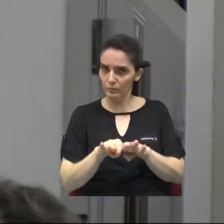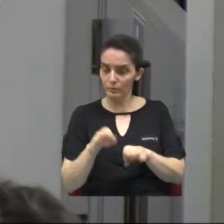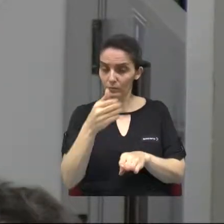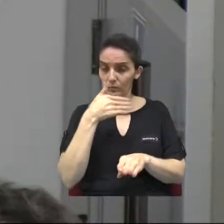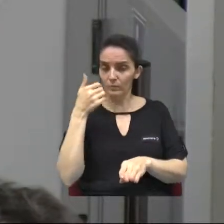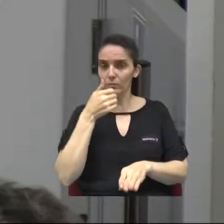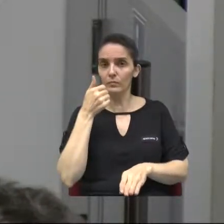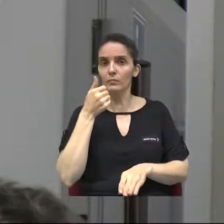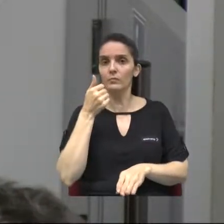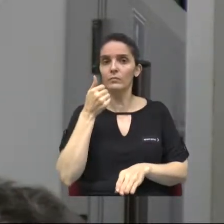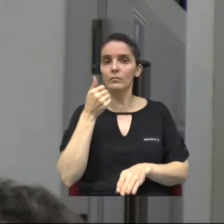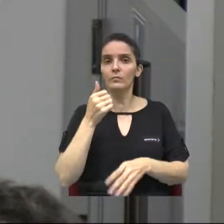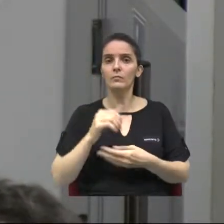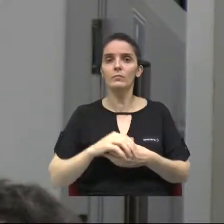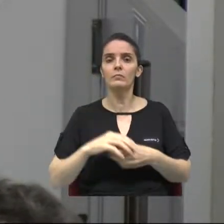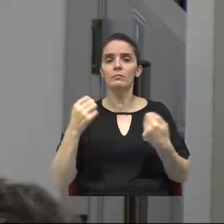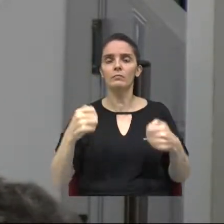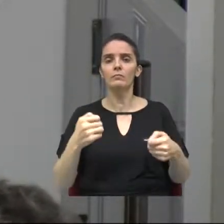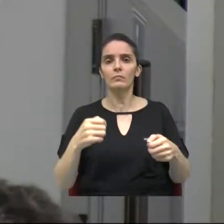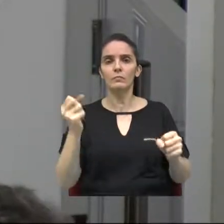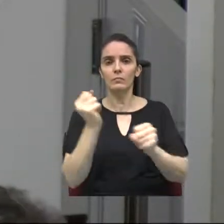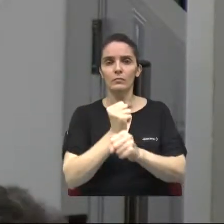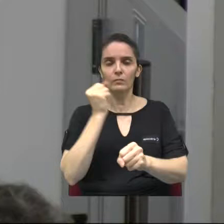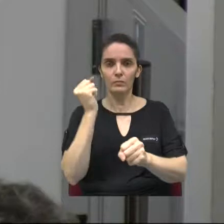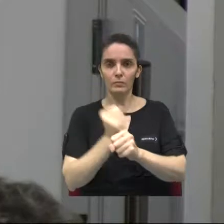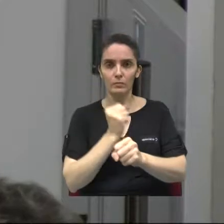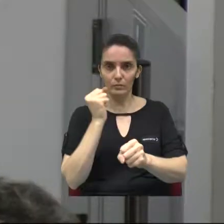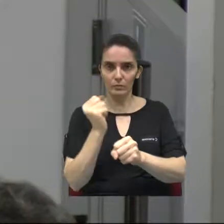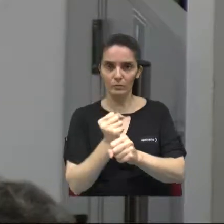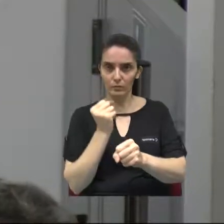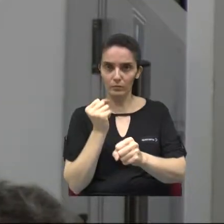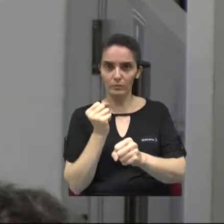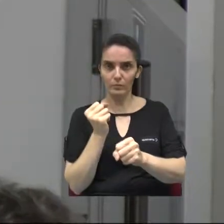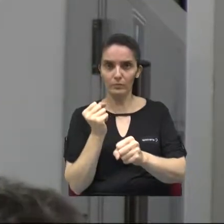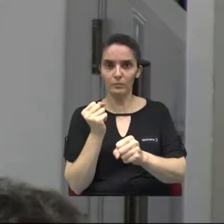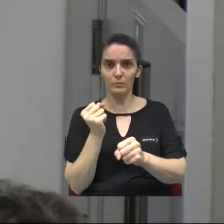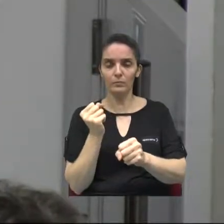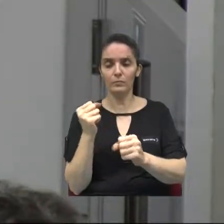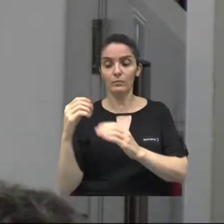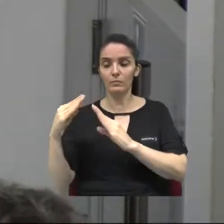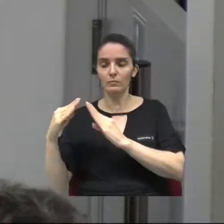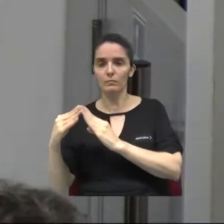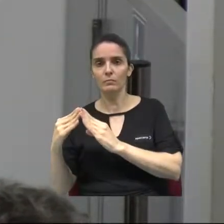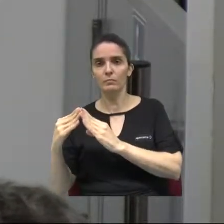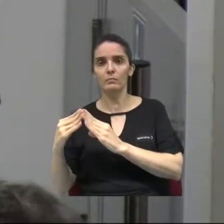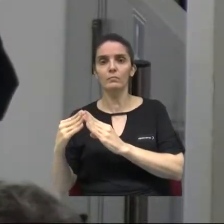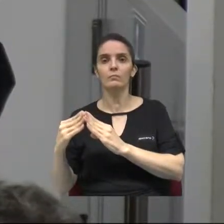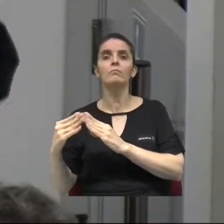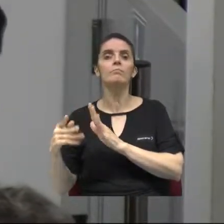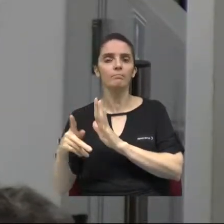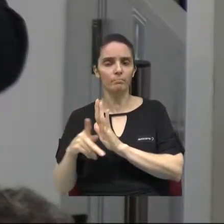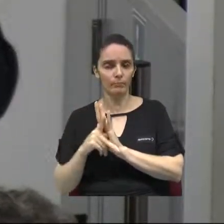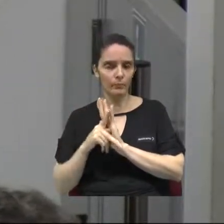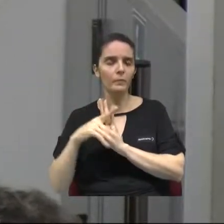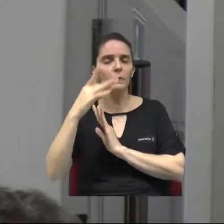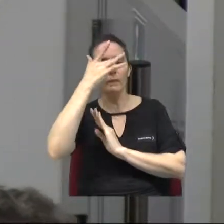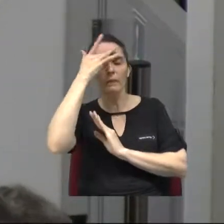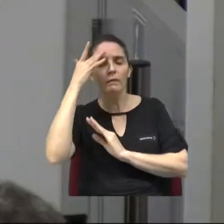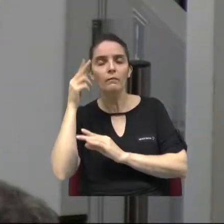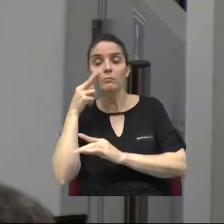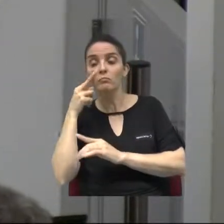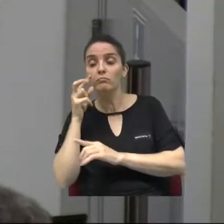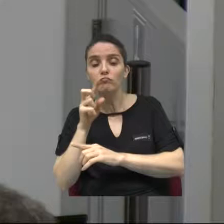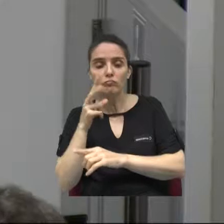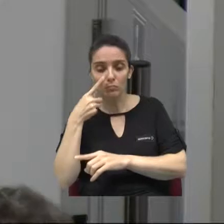ainda de tudo isso, seria a construção, como a vereadora propôs, de uma residência para alguém ali, um guarda,